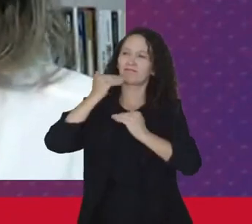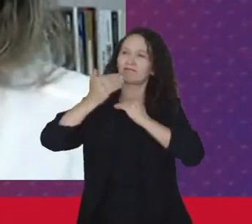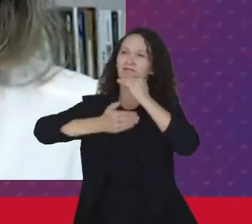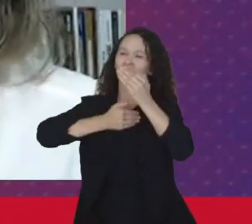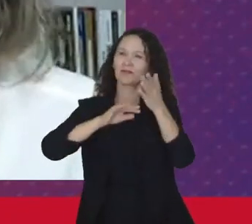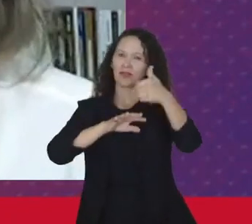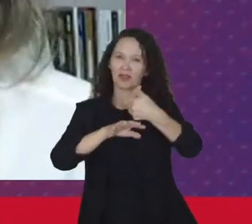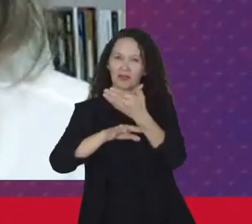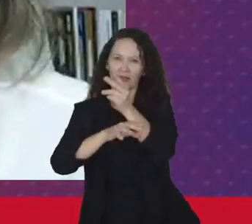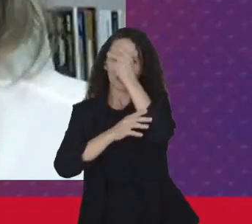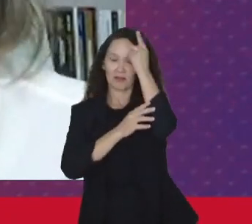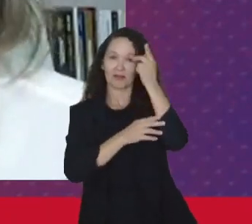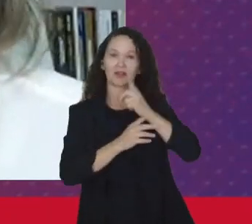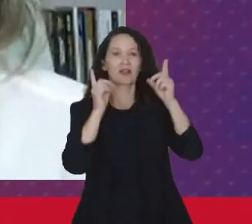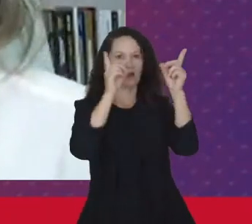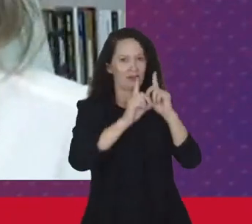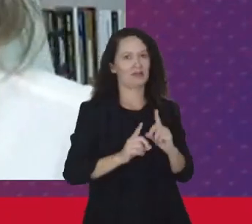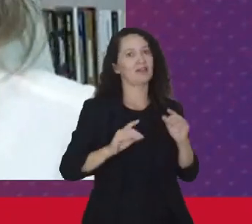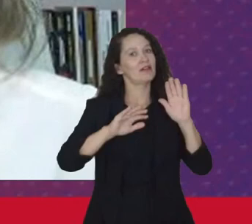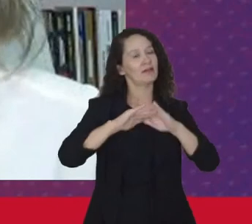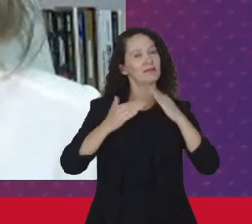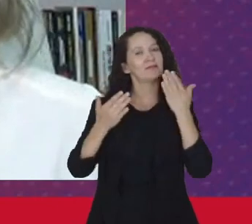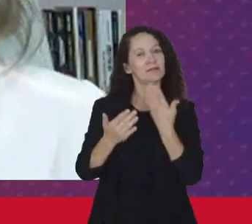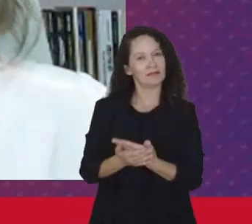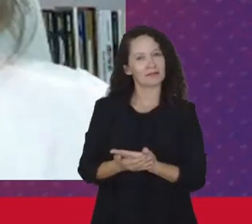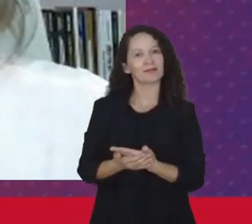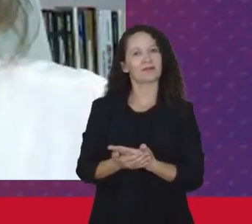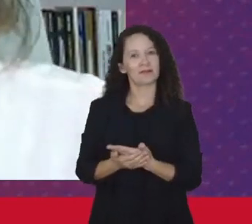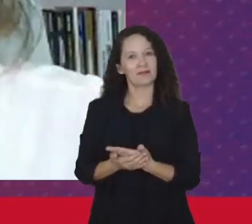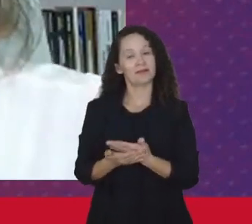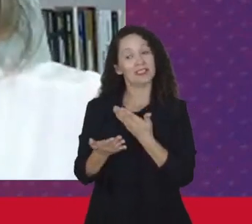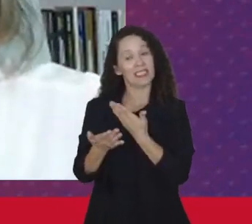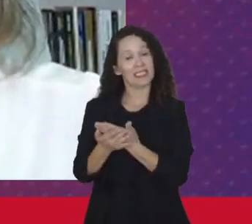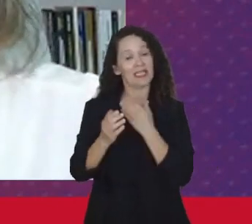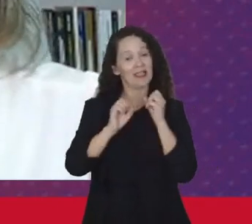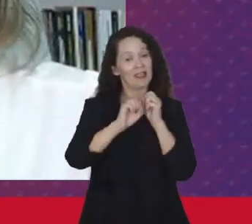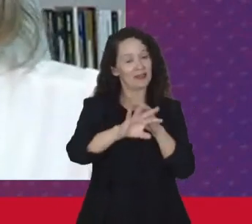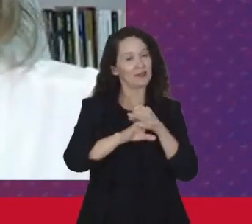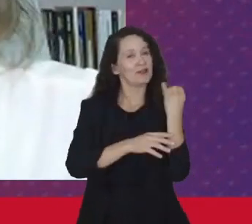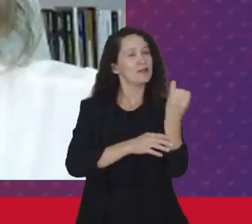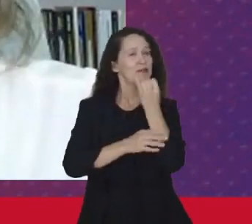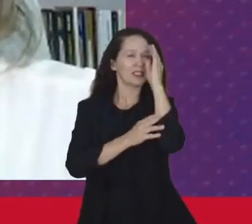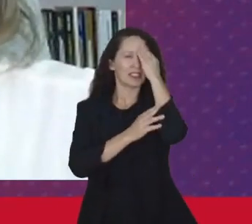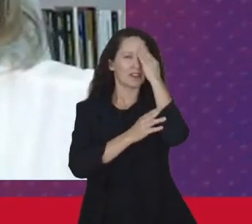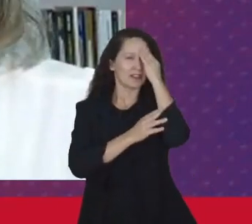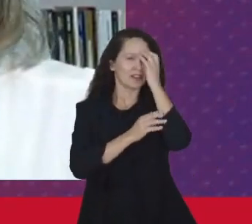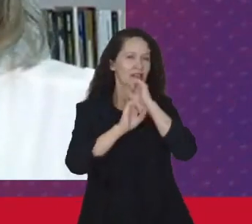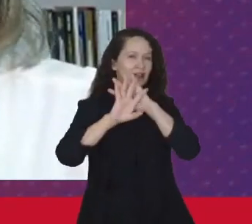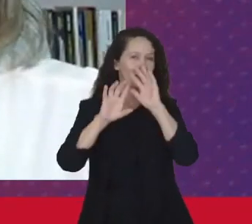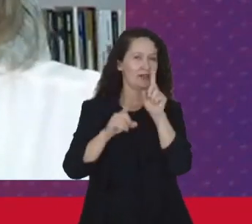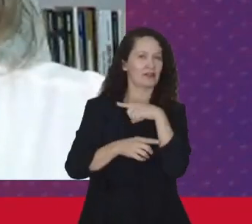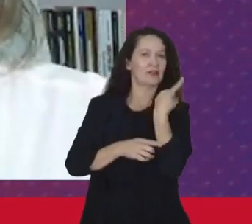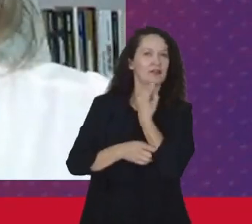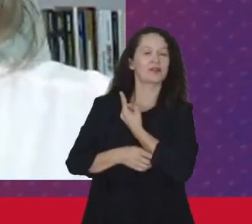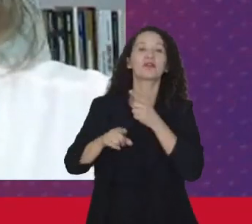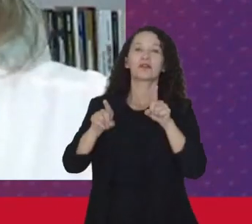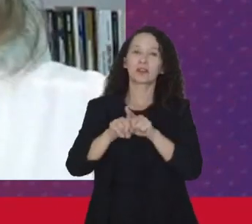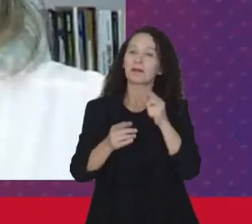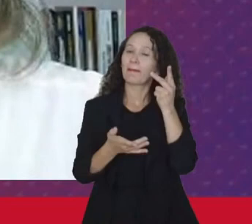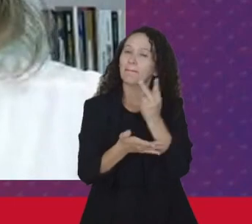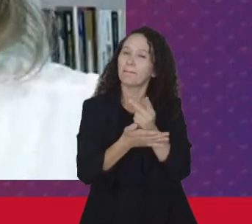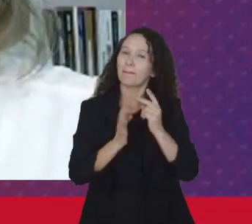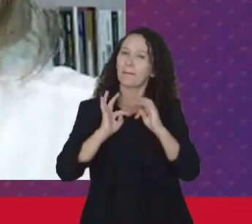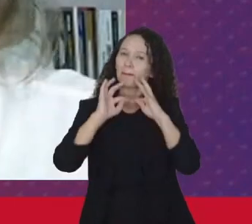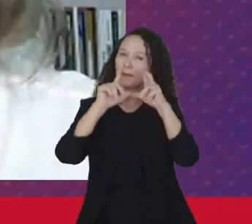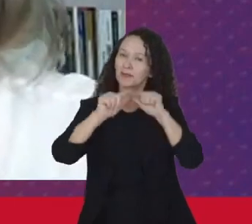do acesso das pessoas com deficiência à educação. Importante compreender, porque nós vamos também, apesar de